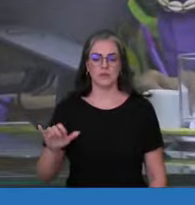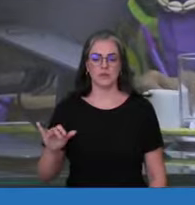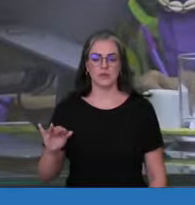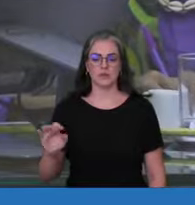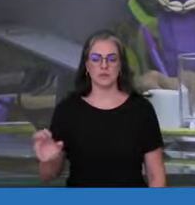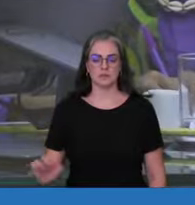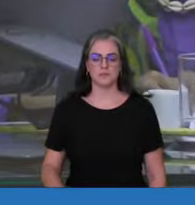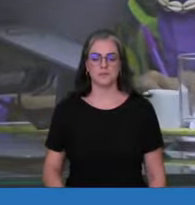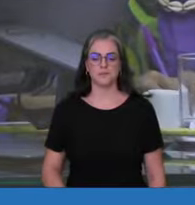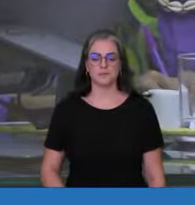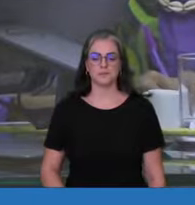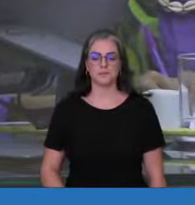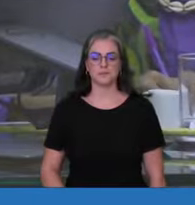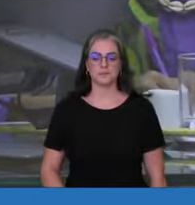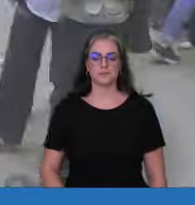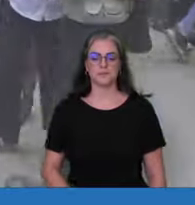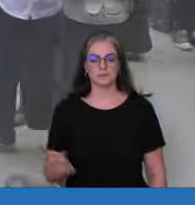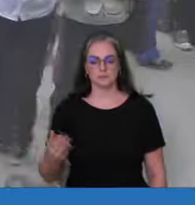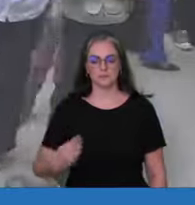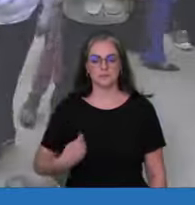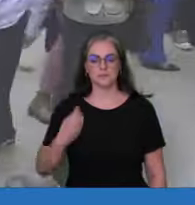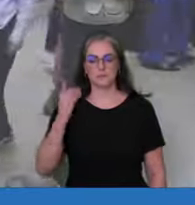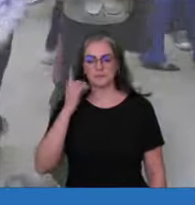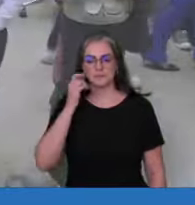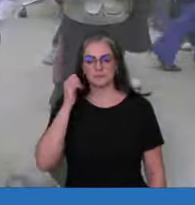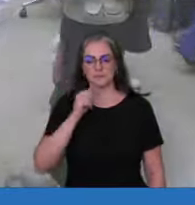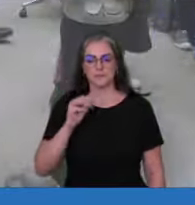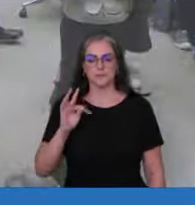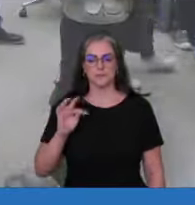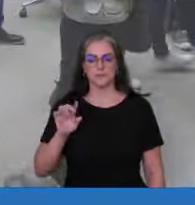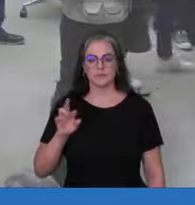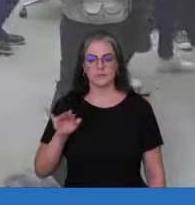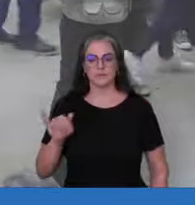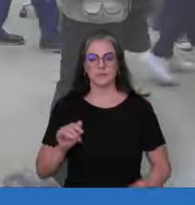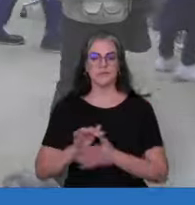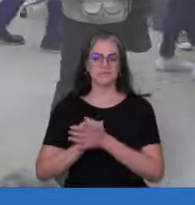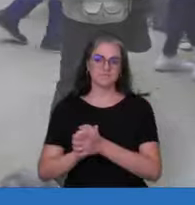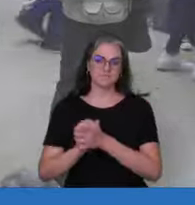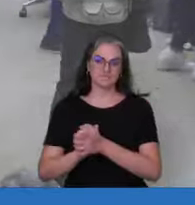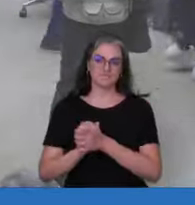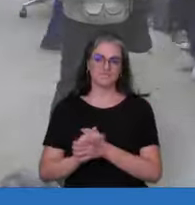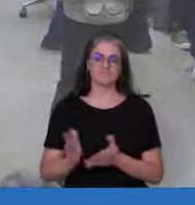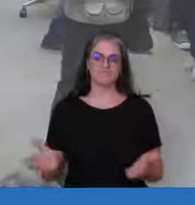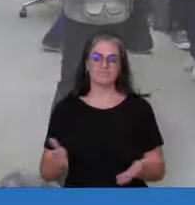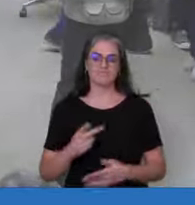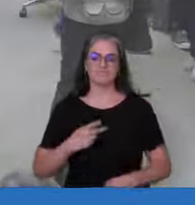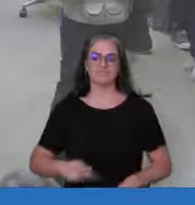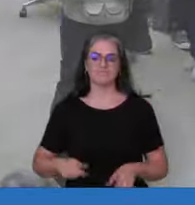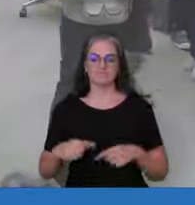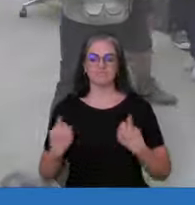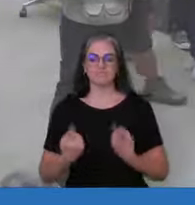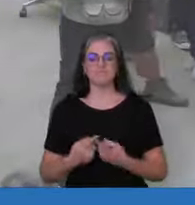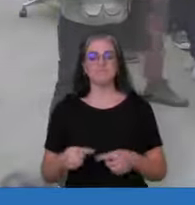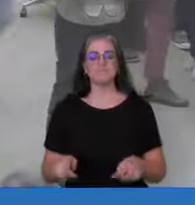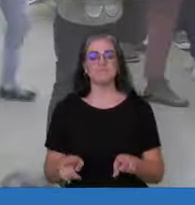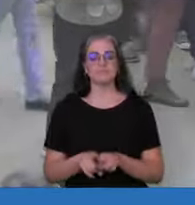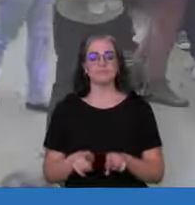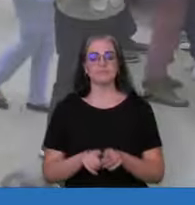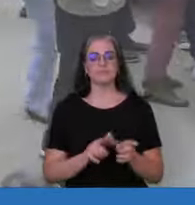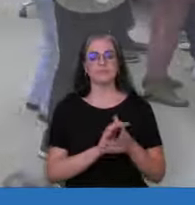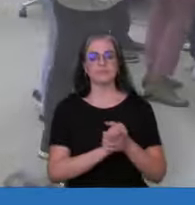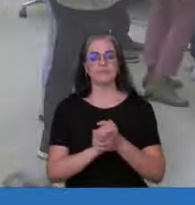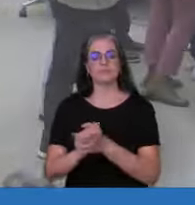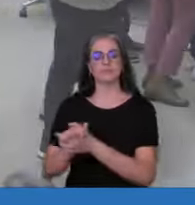deputada Talíria. Quero saudar a Vossa Excelência, que preside essa sessão solene, e saudar todos os companheiros